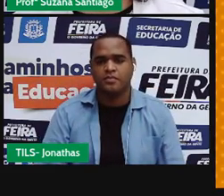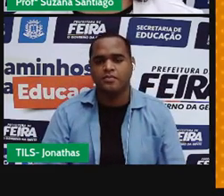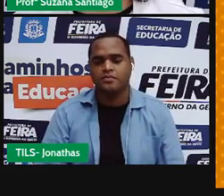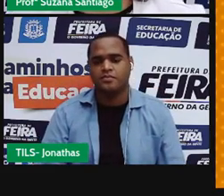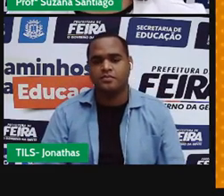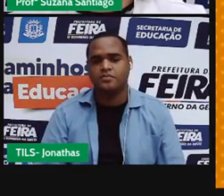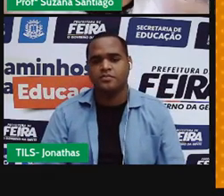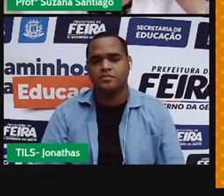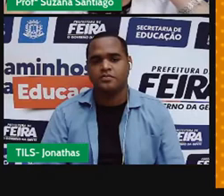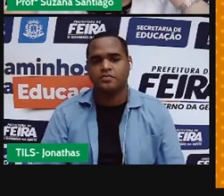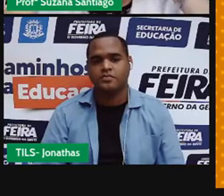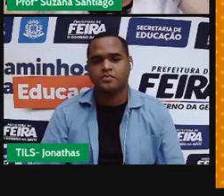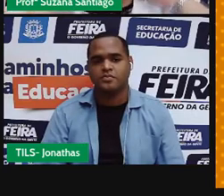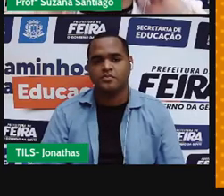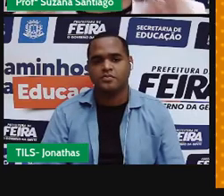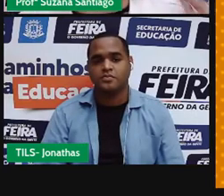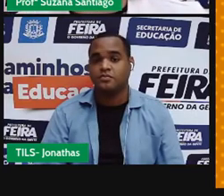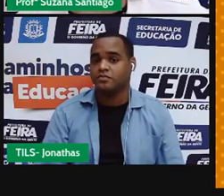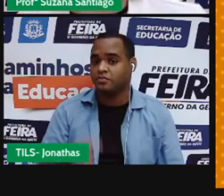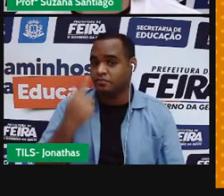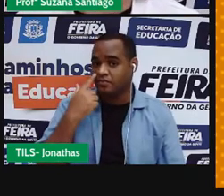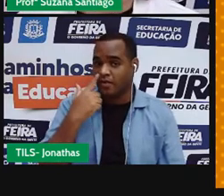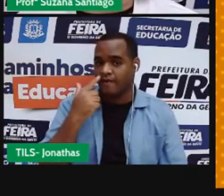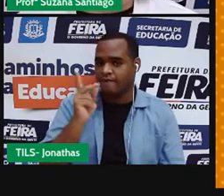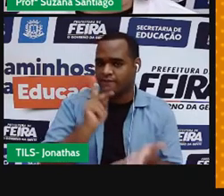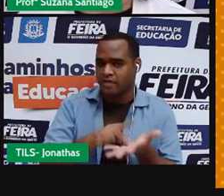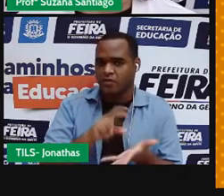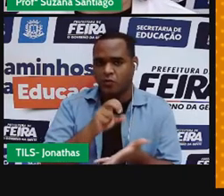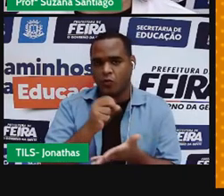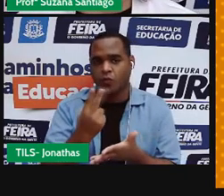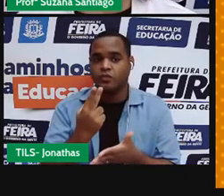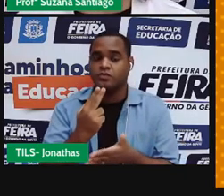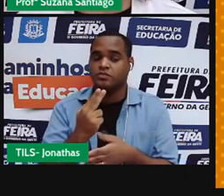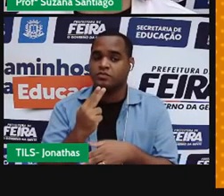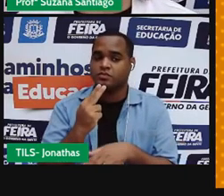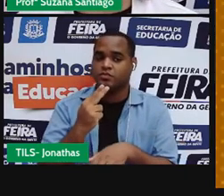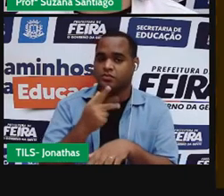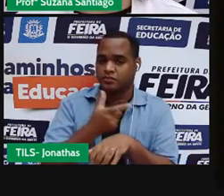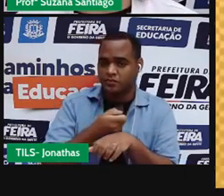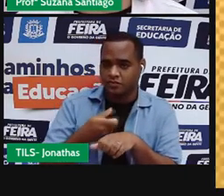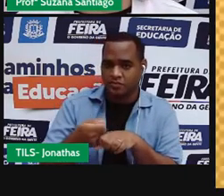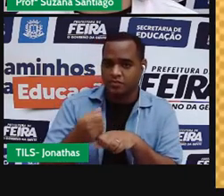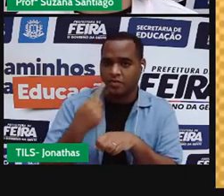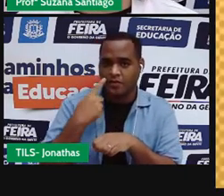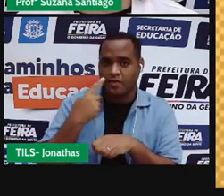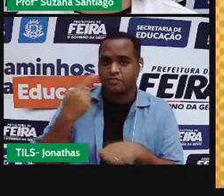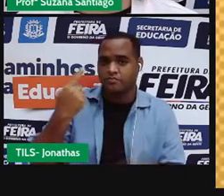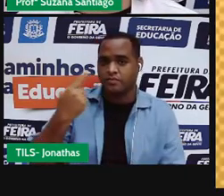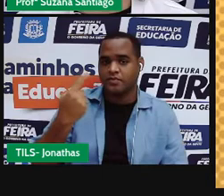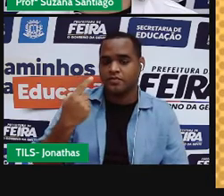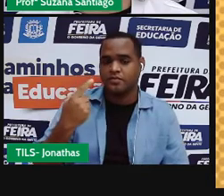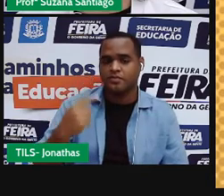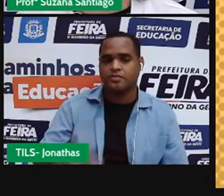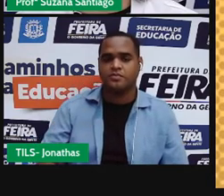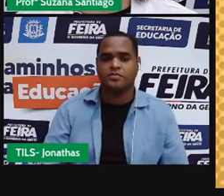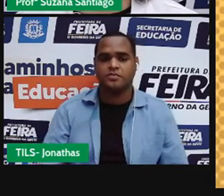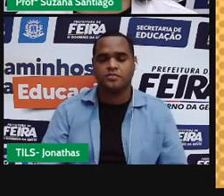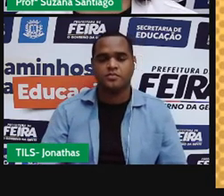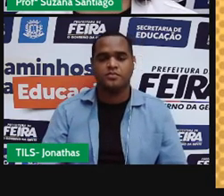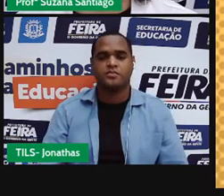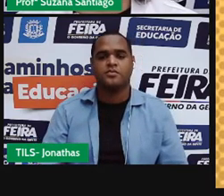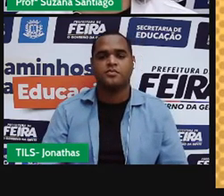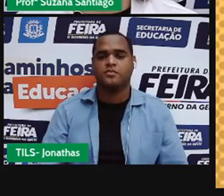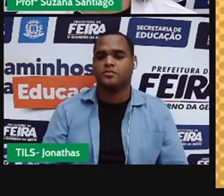a gente vai para um fato ou fake bem rapidinho com a Pró Suzana. Vamos lá, vou botar o primeiro aqui. Primeira afirmação